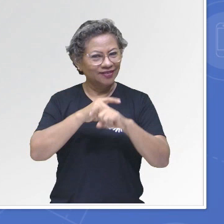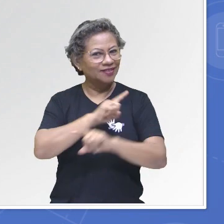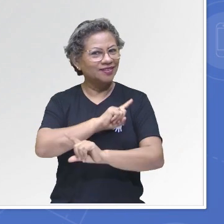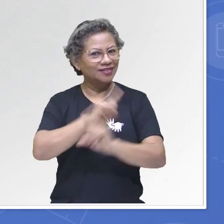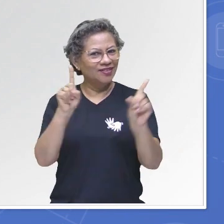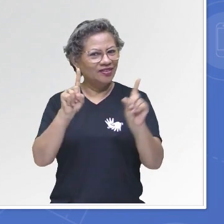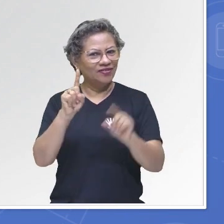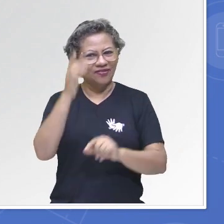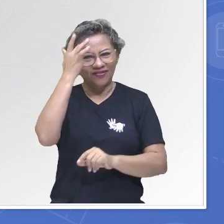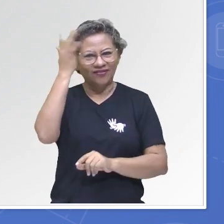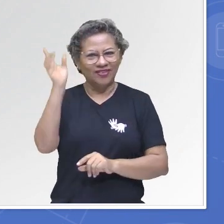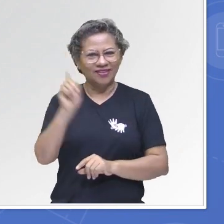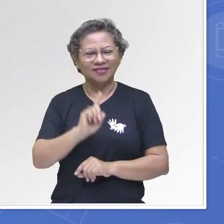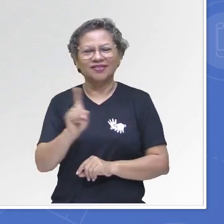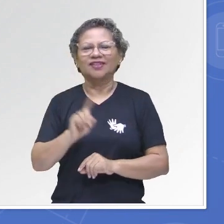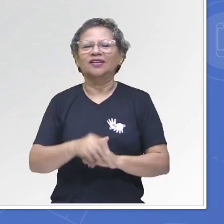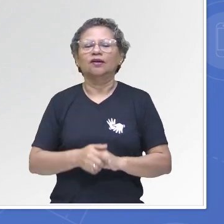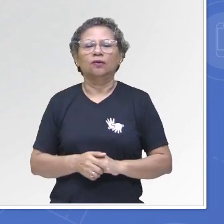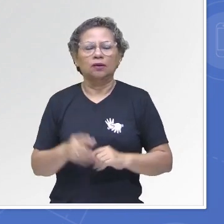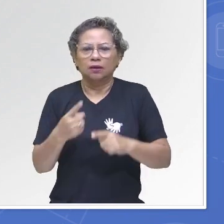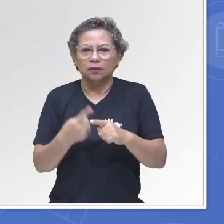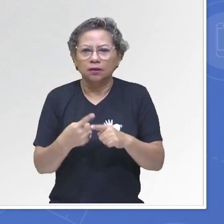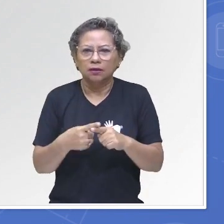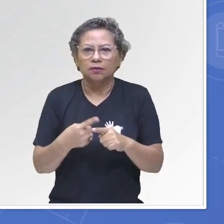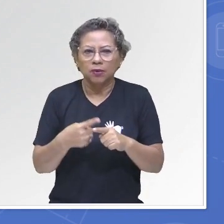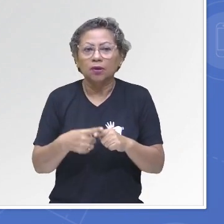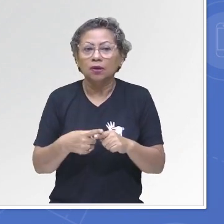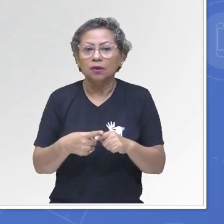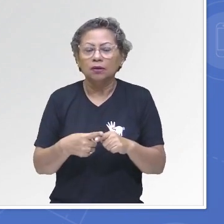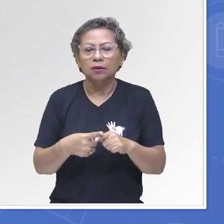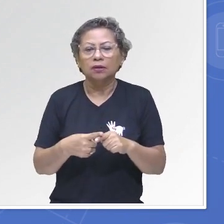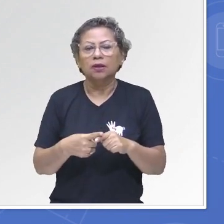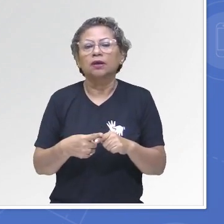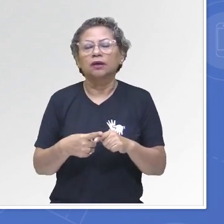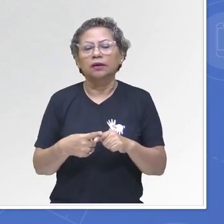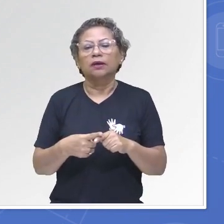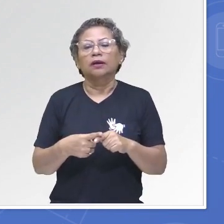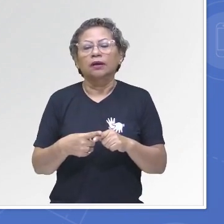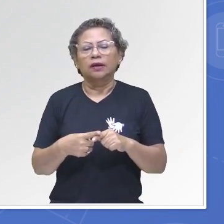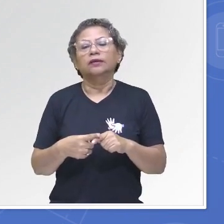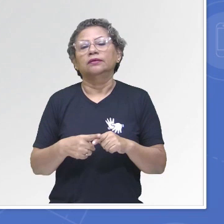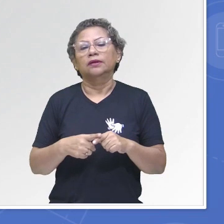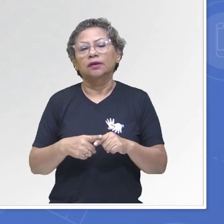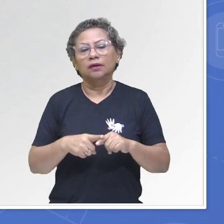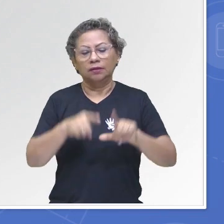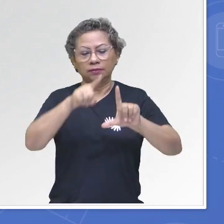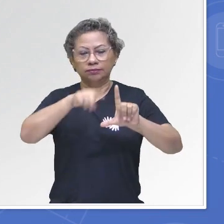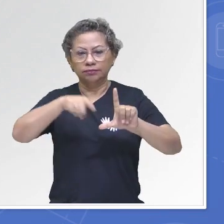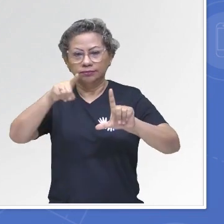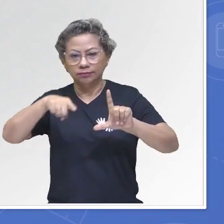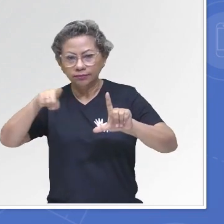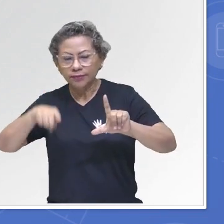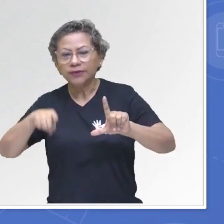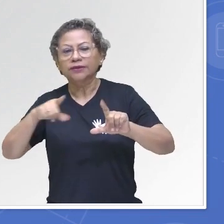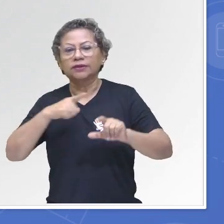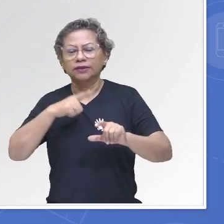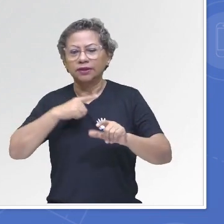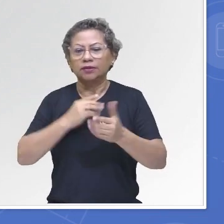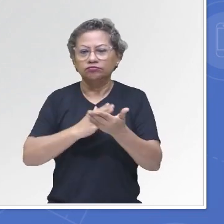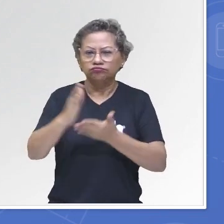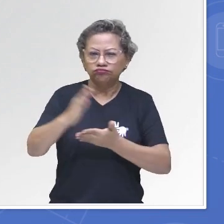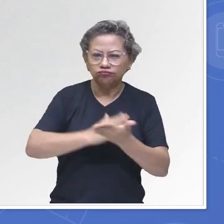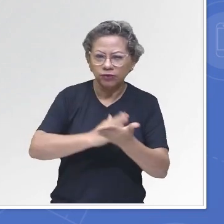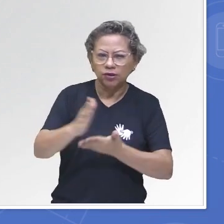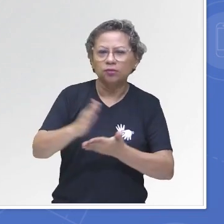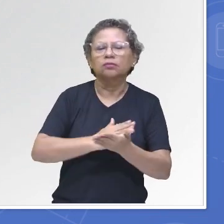muito pouco provável que se consiga, né? Então, na estatística, nós trabalhamos aí alguns meios, alguns métodos para